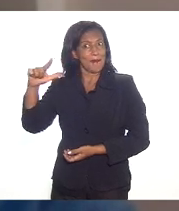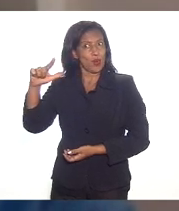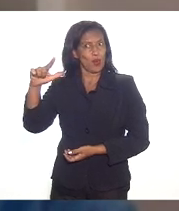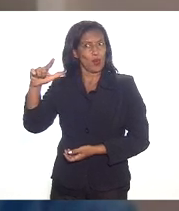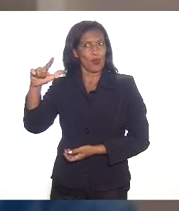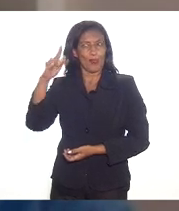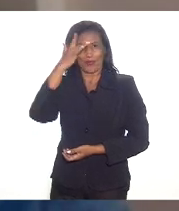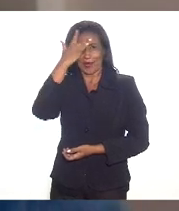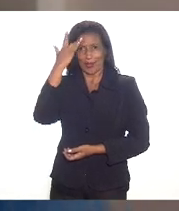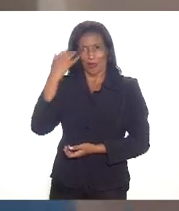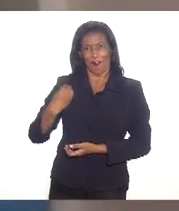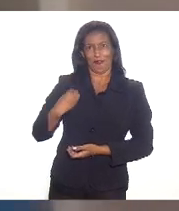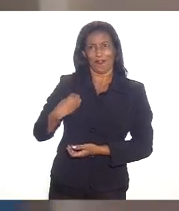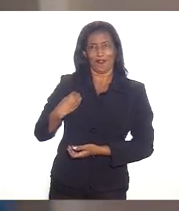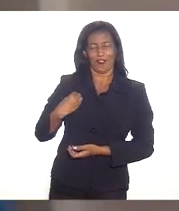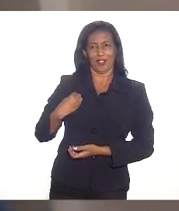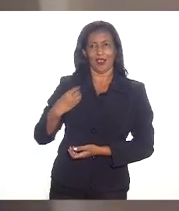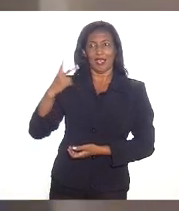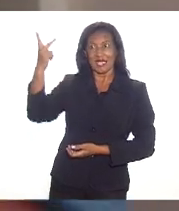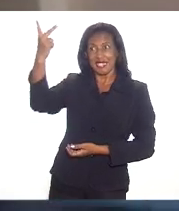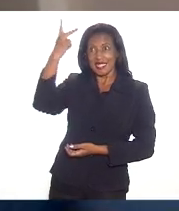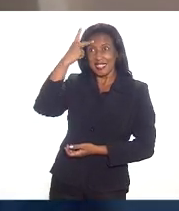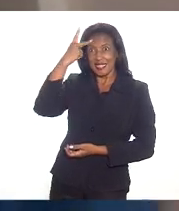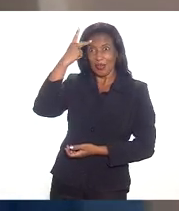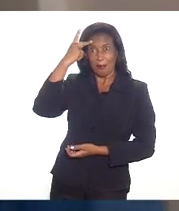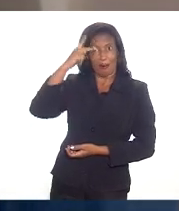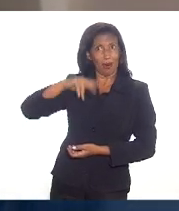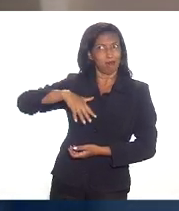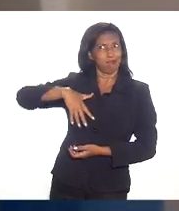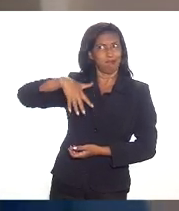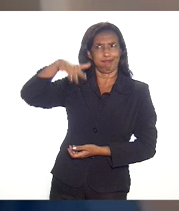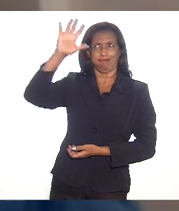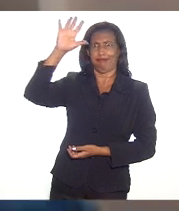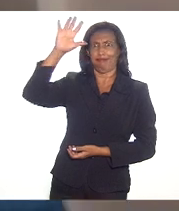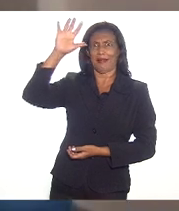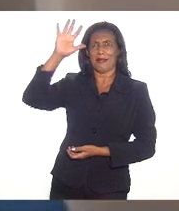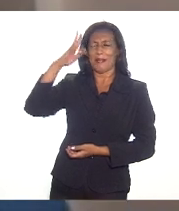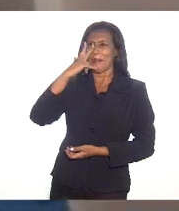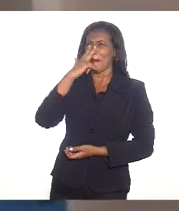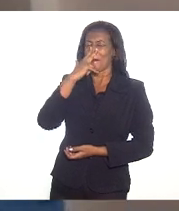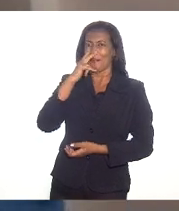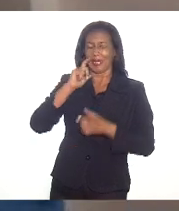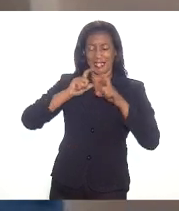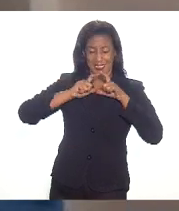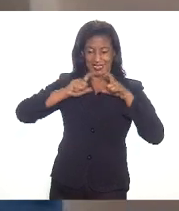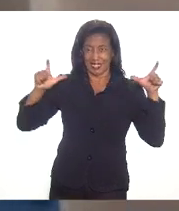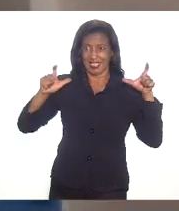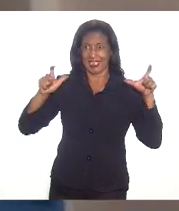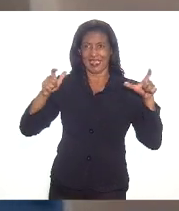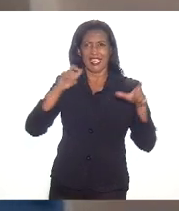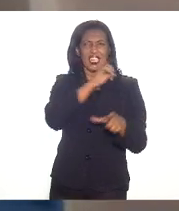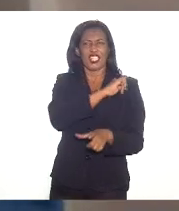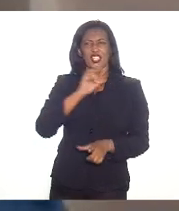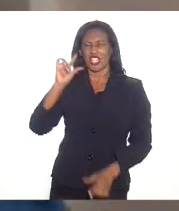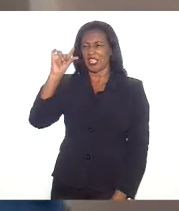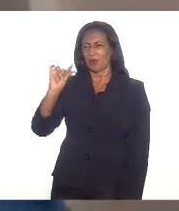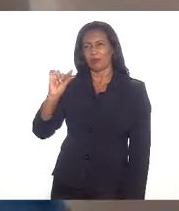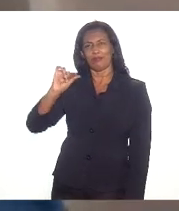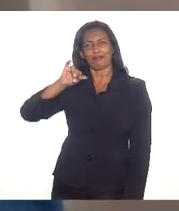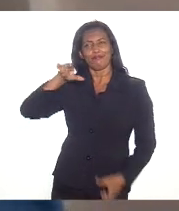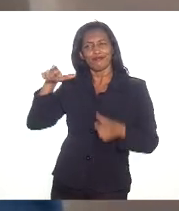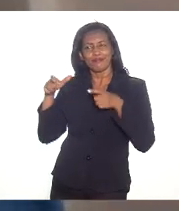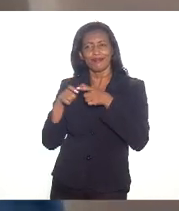mil. Então, São Paulo é uma vila, né, perto do Rio. Mas, com a transferência do café para São Paulo, já em mão de